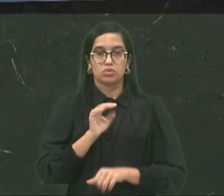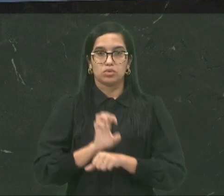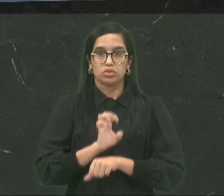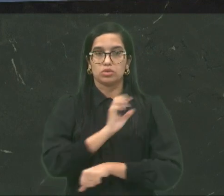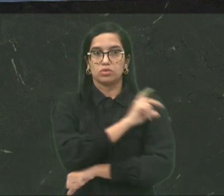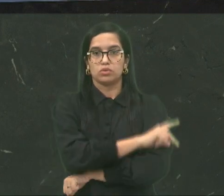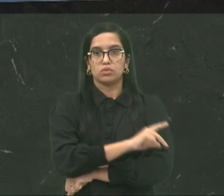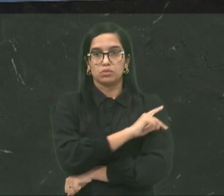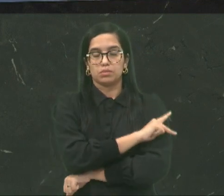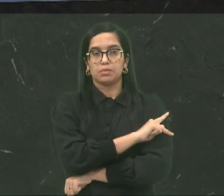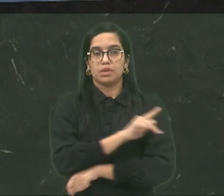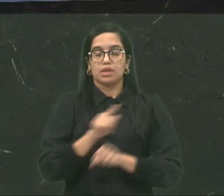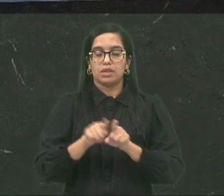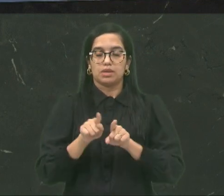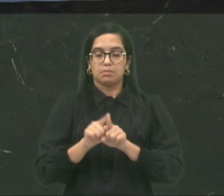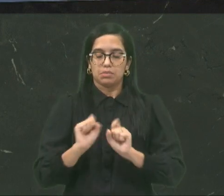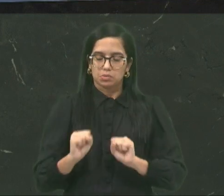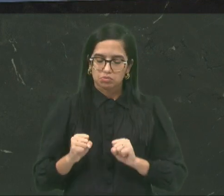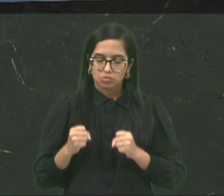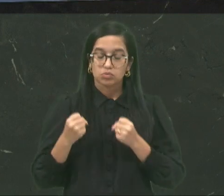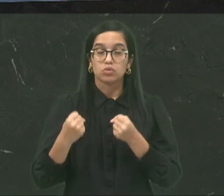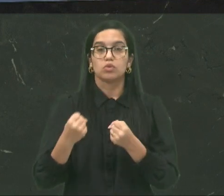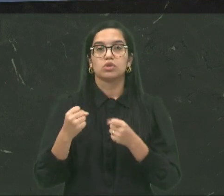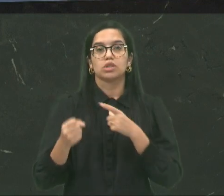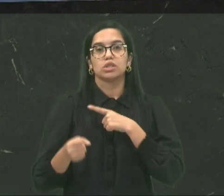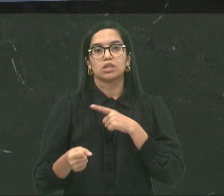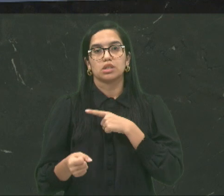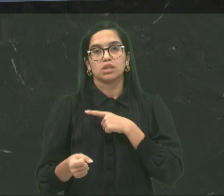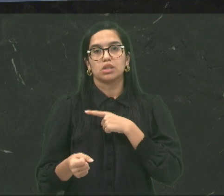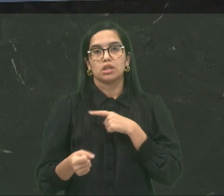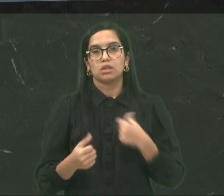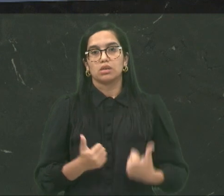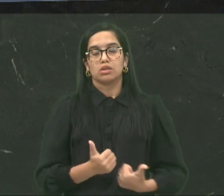ele está empenhado em contribuir para o